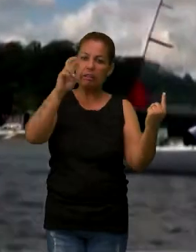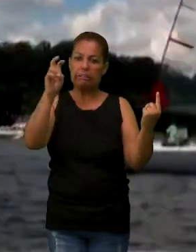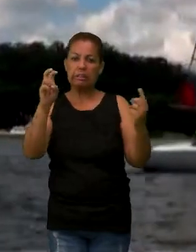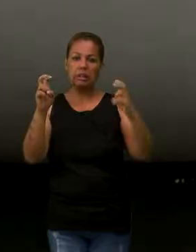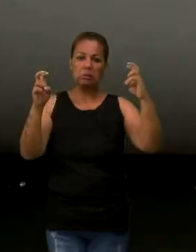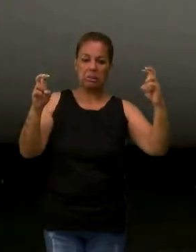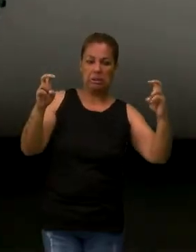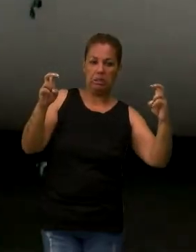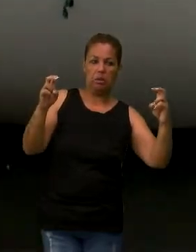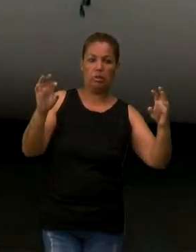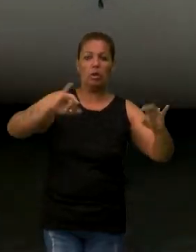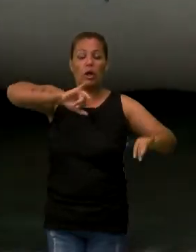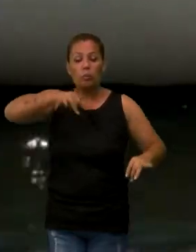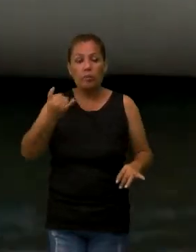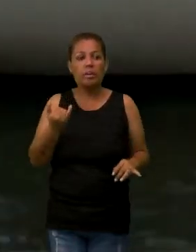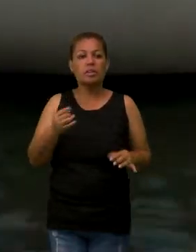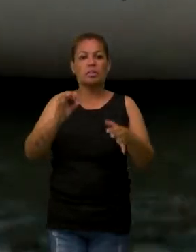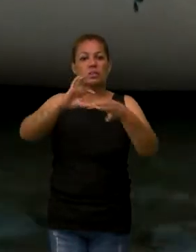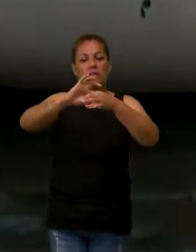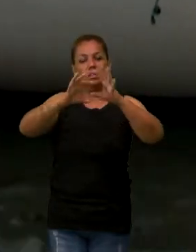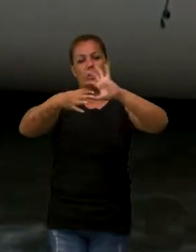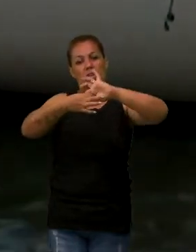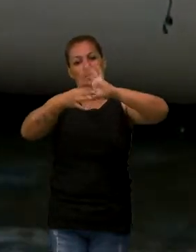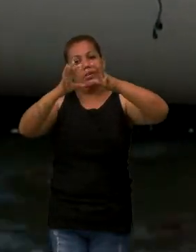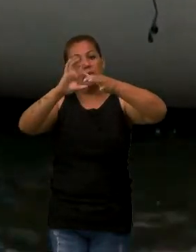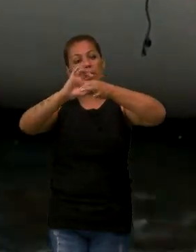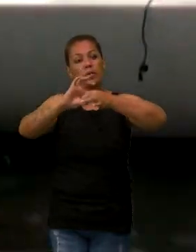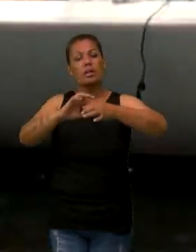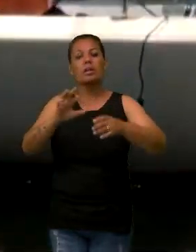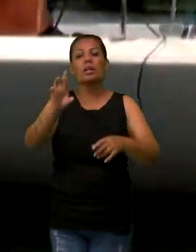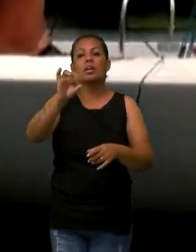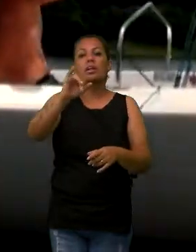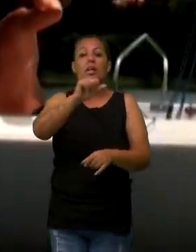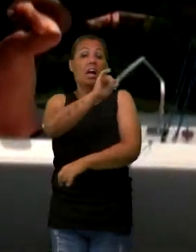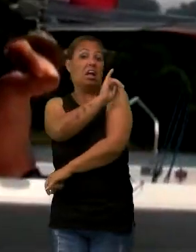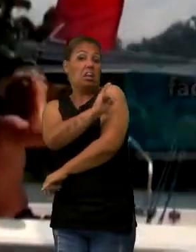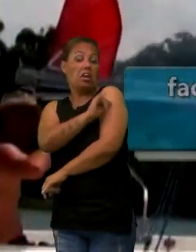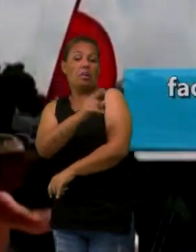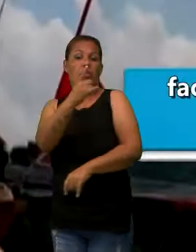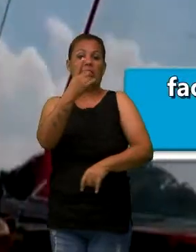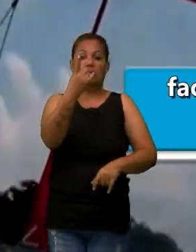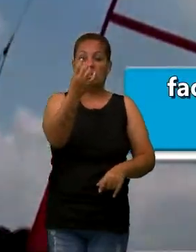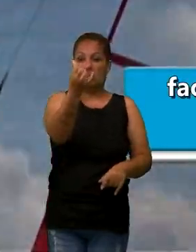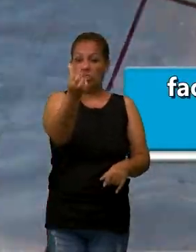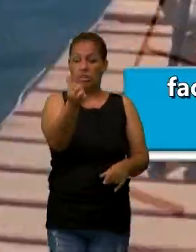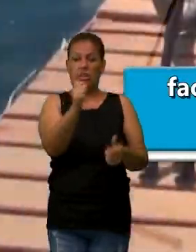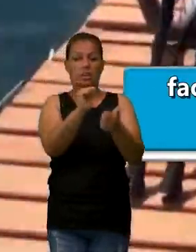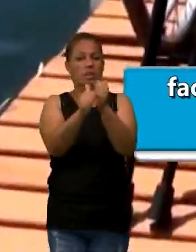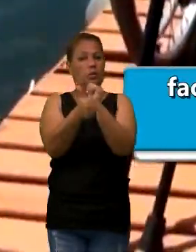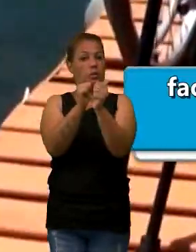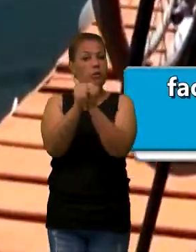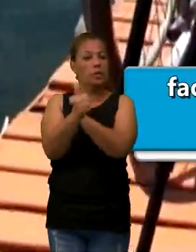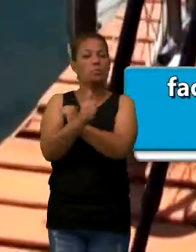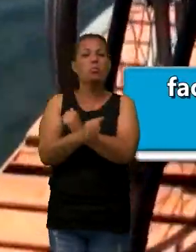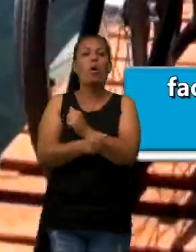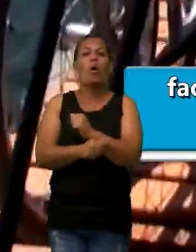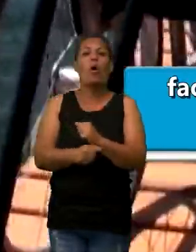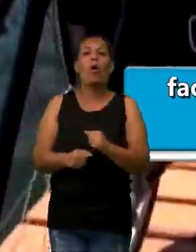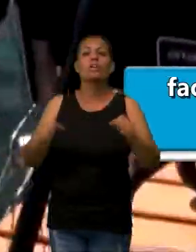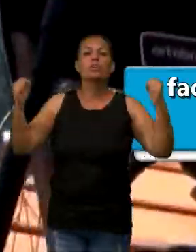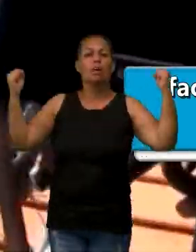aproveitando esse momento dá para a olimpíada e 16 o esporte à educação